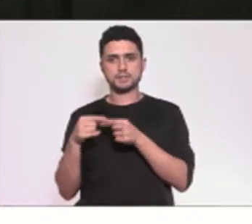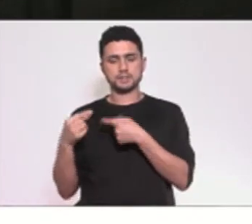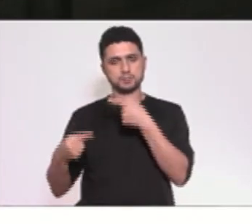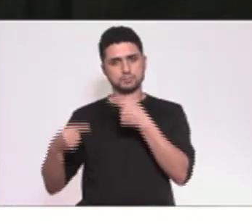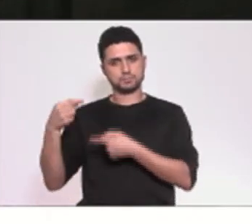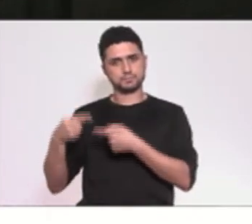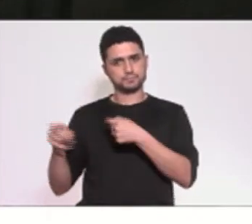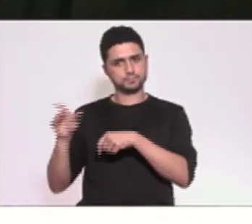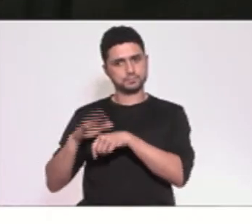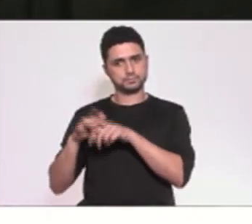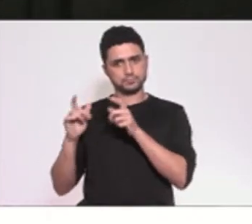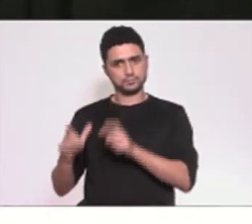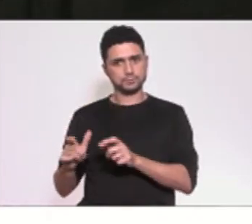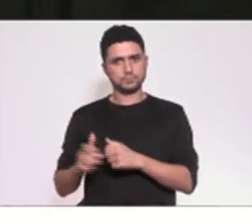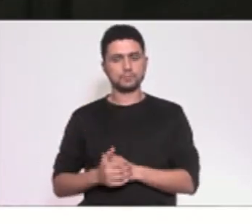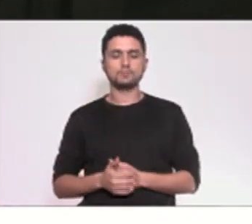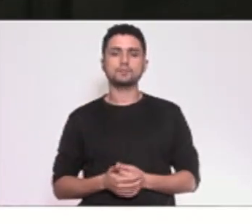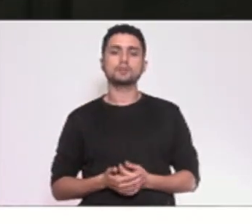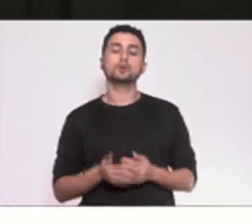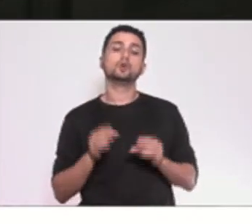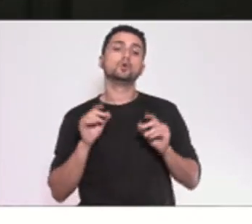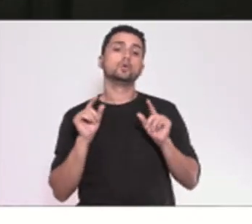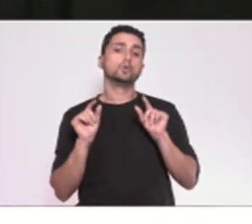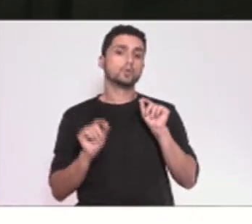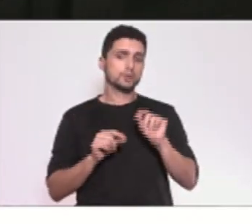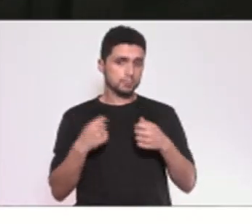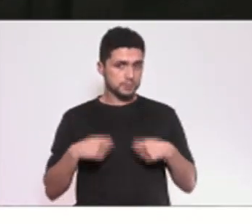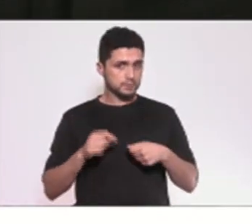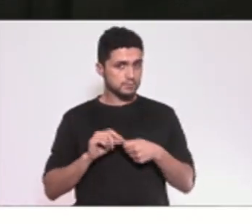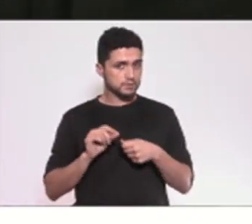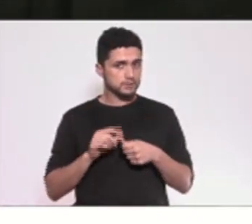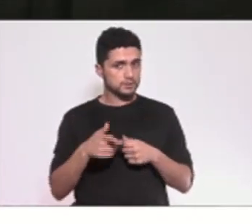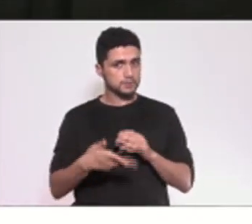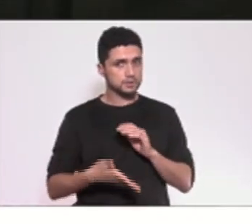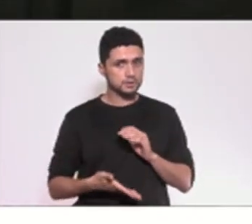O que deveria ter feito, então, no caso concreto, o Supremo Tribunal Federal?